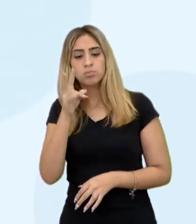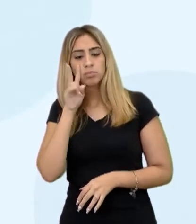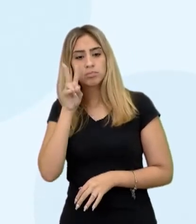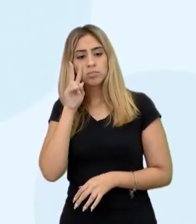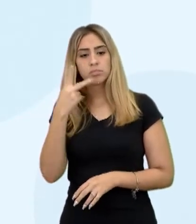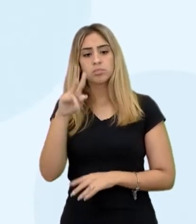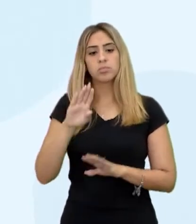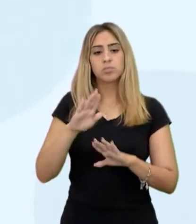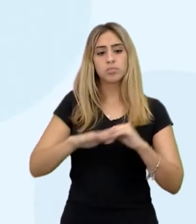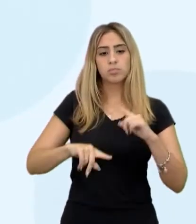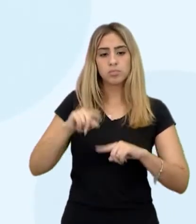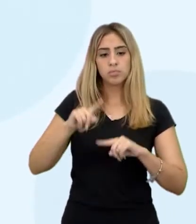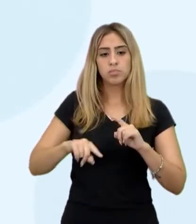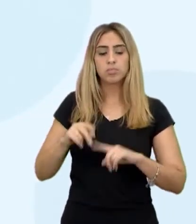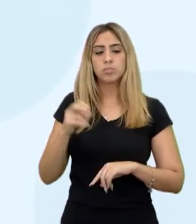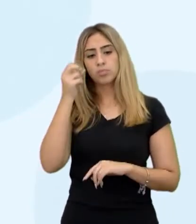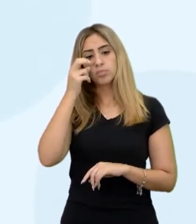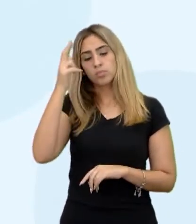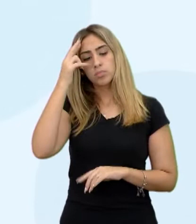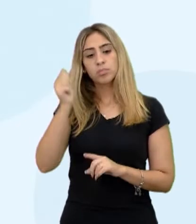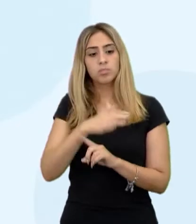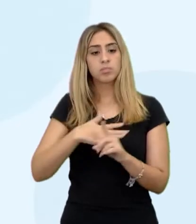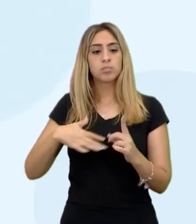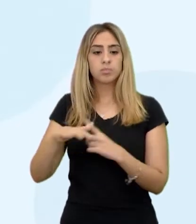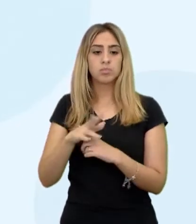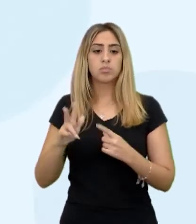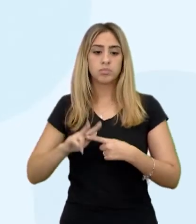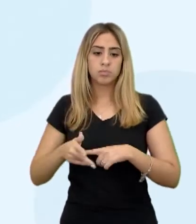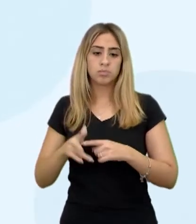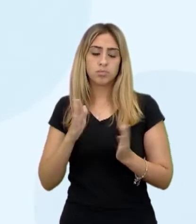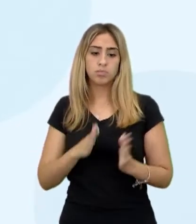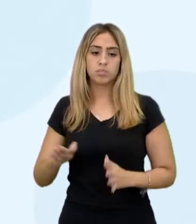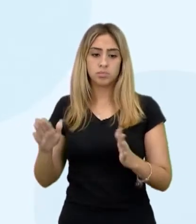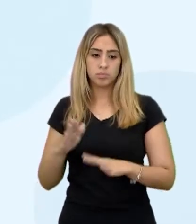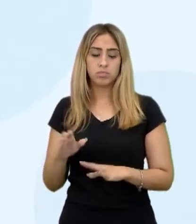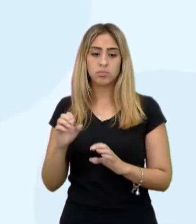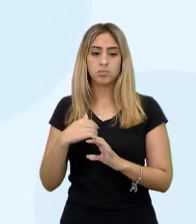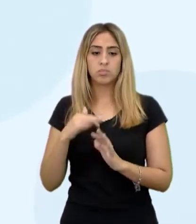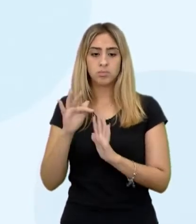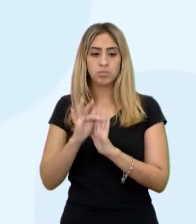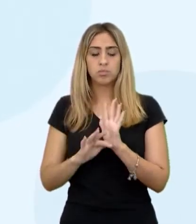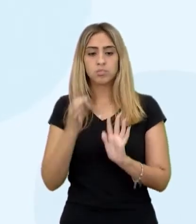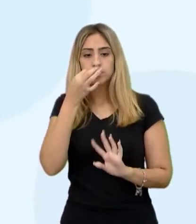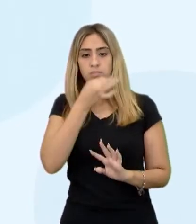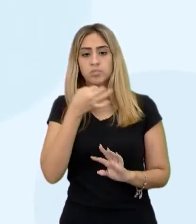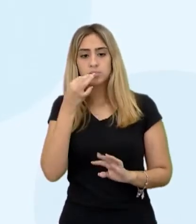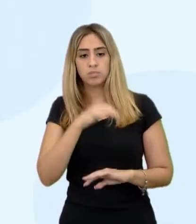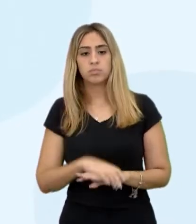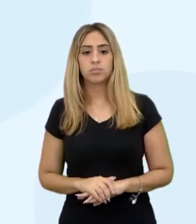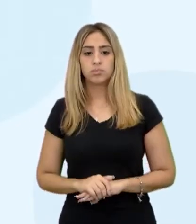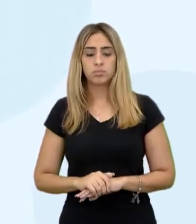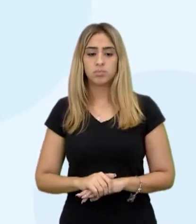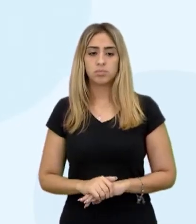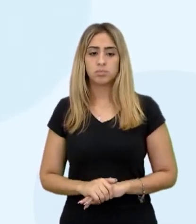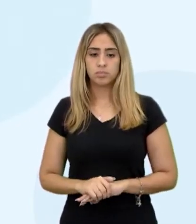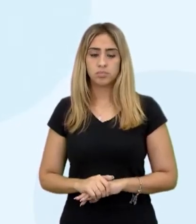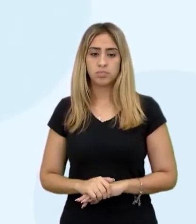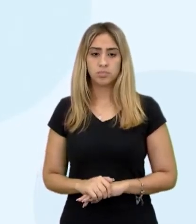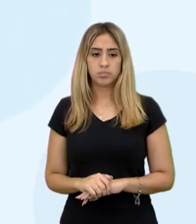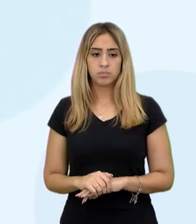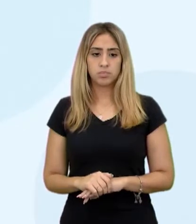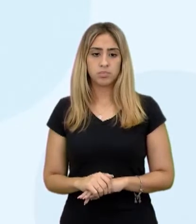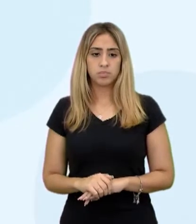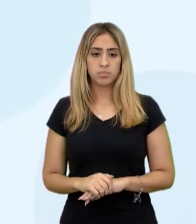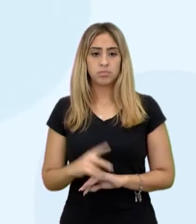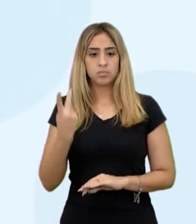material e imaterial, cultura e sociedade, oficina de produção textual e oralidade. E aí, sabe o que eu ia te perguntar,